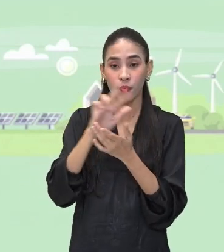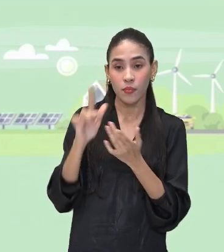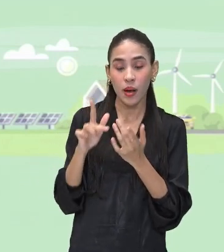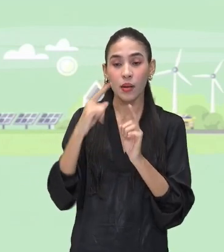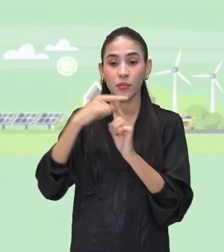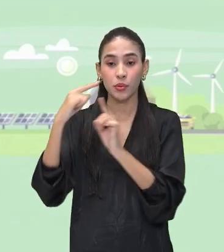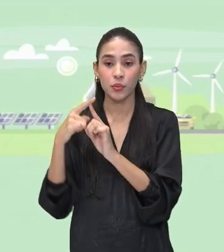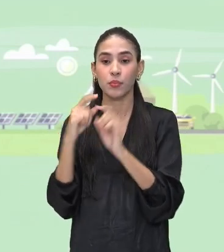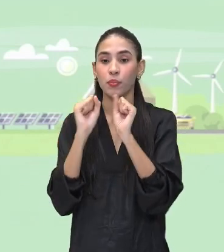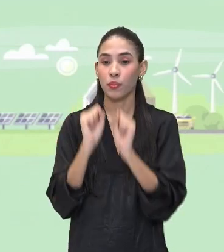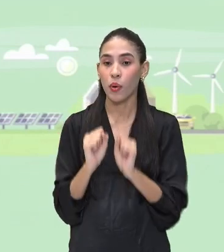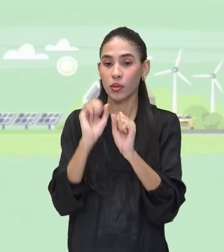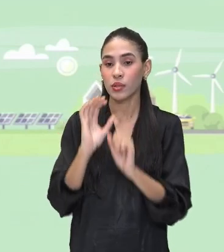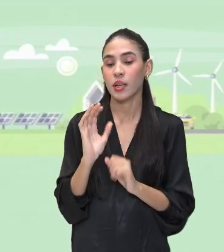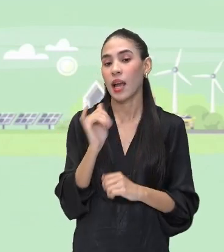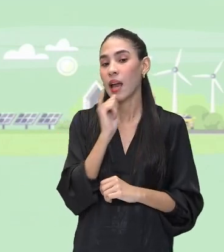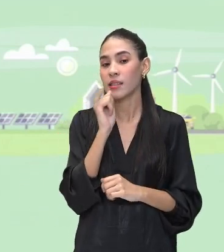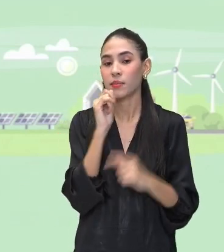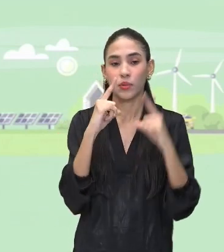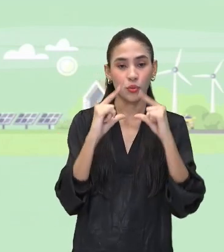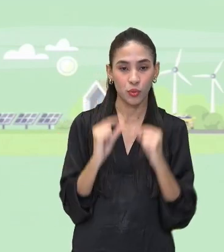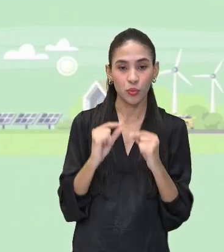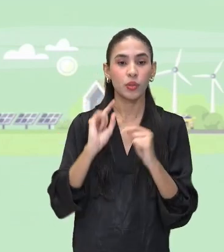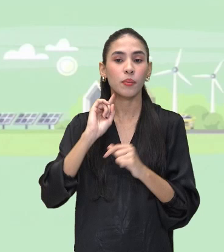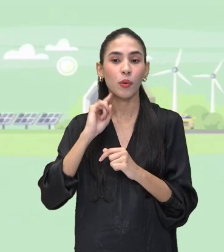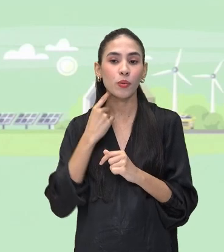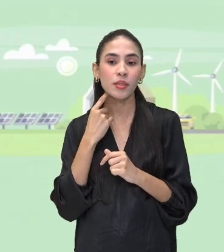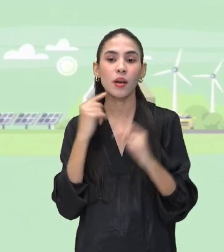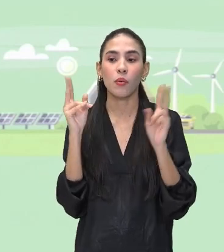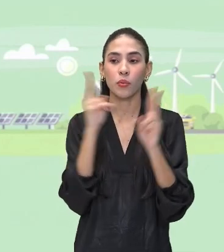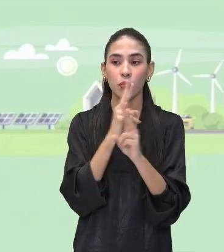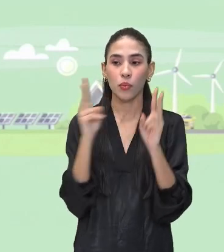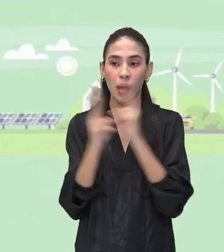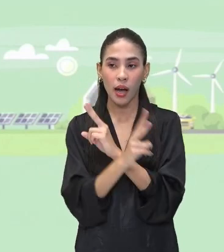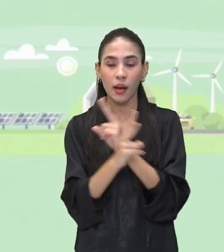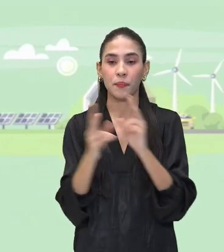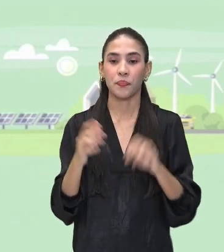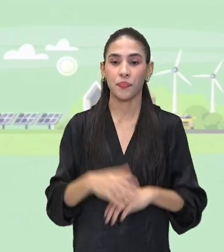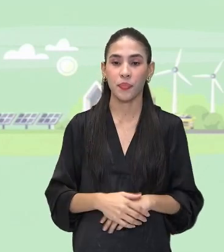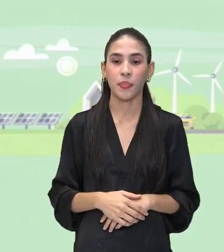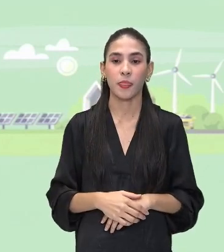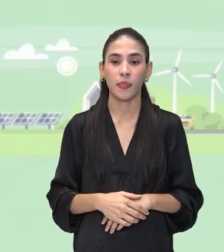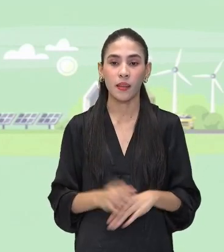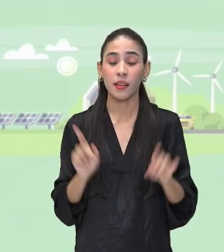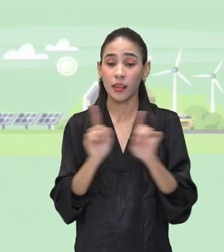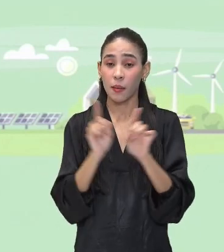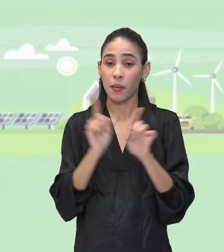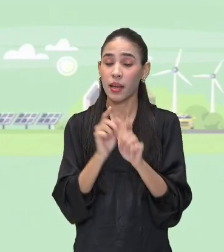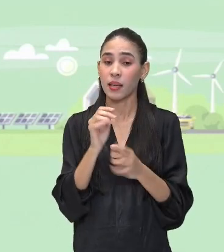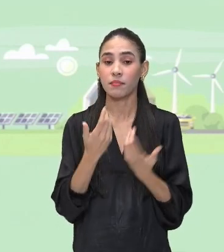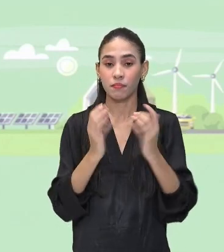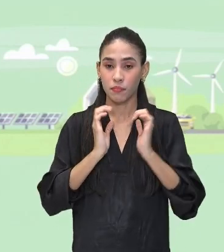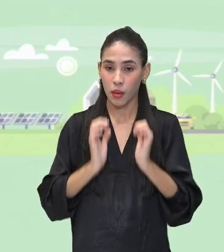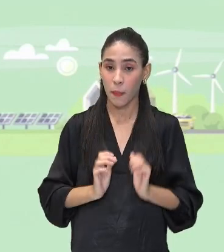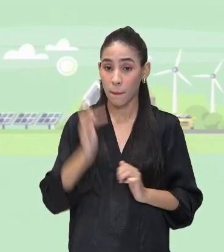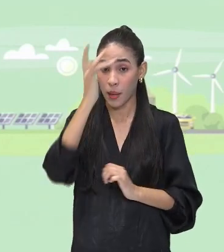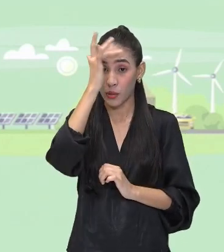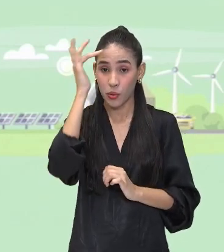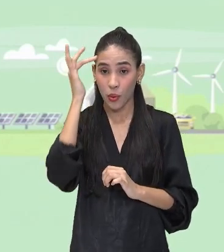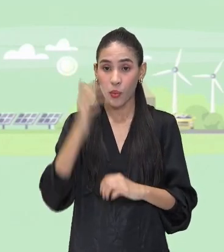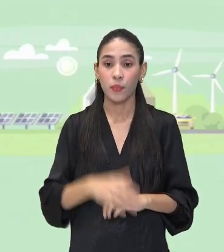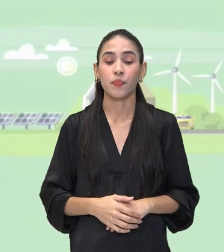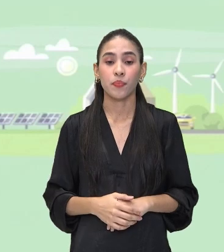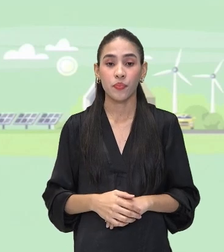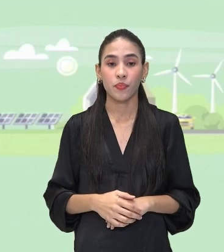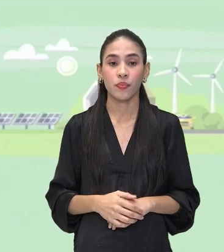nós podemos reduzir a poluição do ar, né, de forma individual, aí, enquanto cidadãos, tá? Para